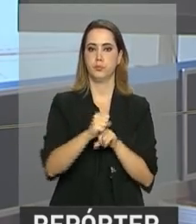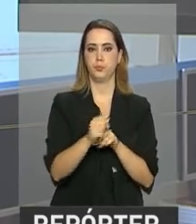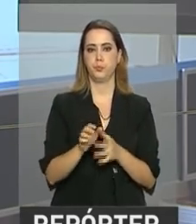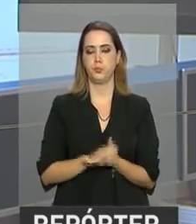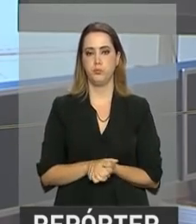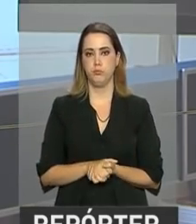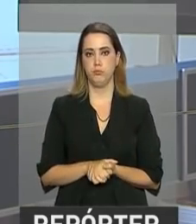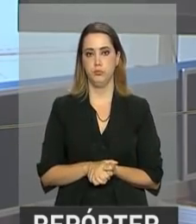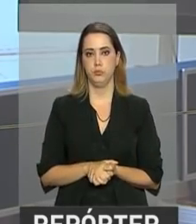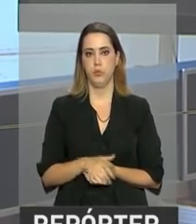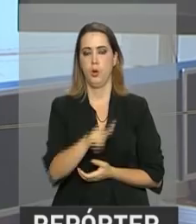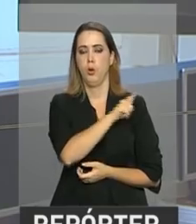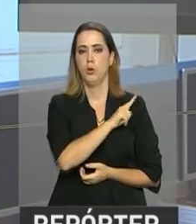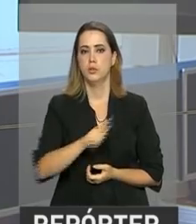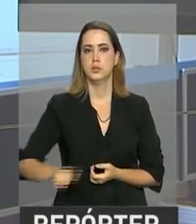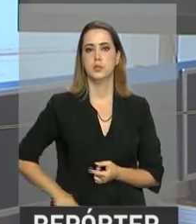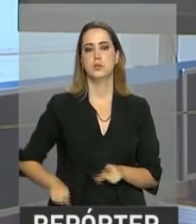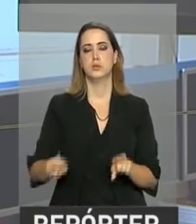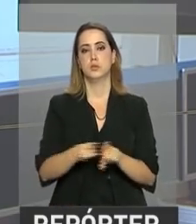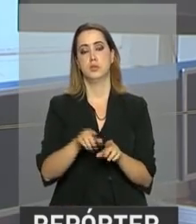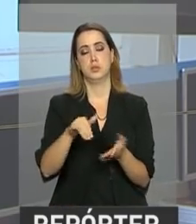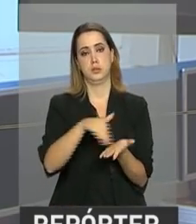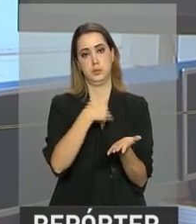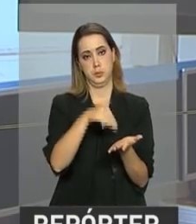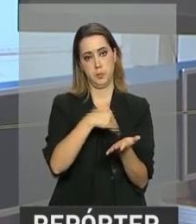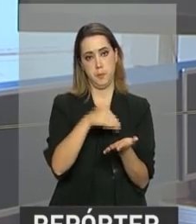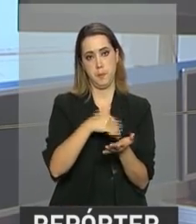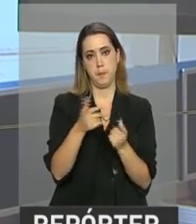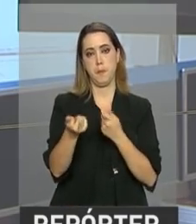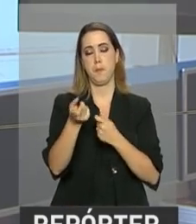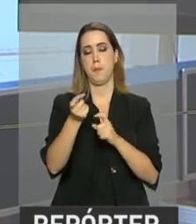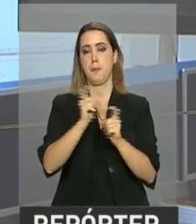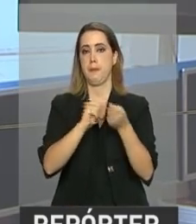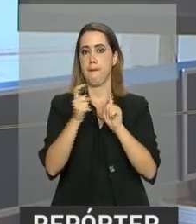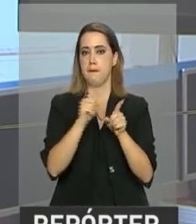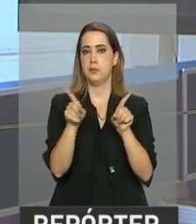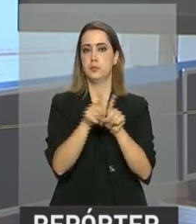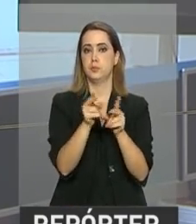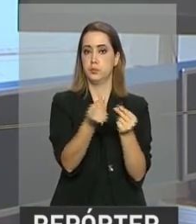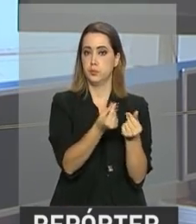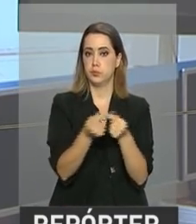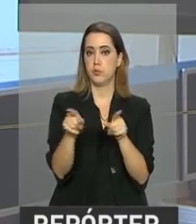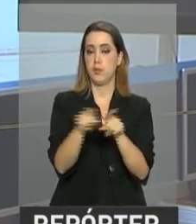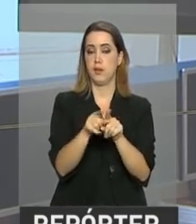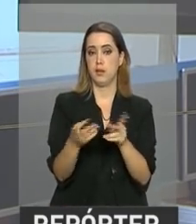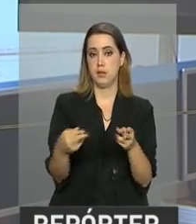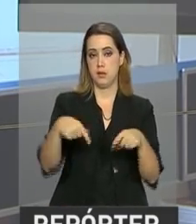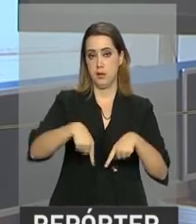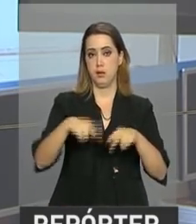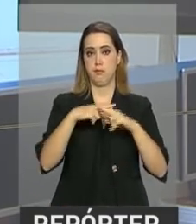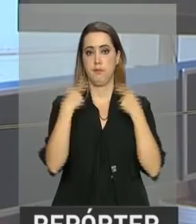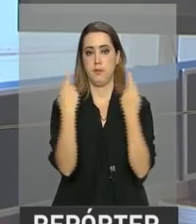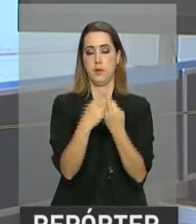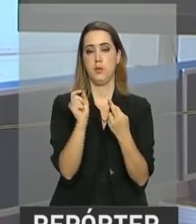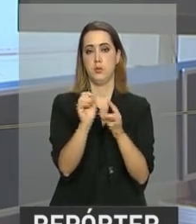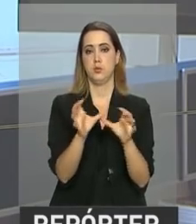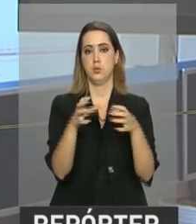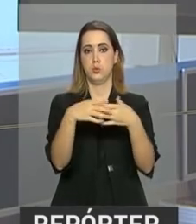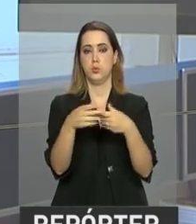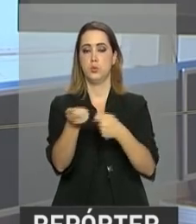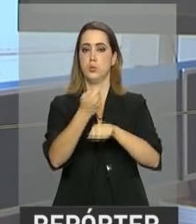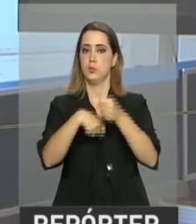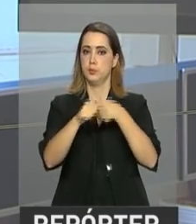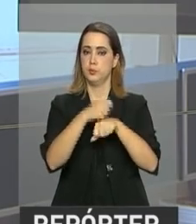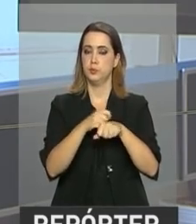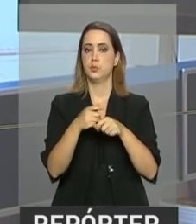Governadores e secretários da Fazenda dos estados têm se reunido em Brasília com representantes da equipe econômica do governo federal para negociar